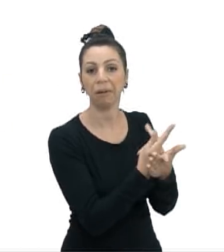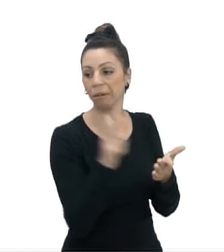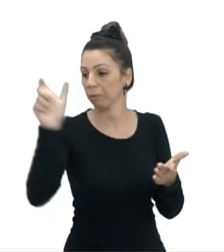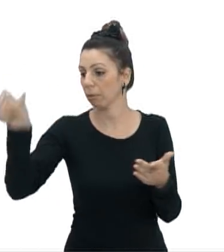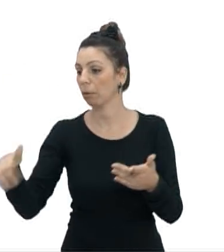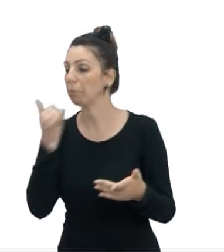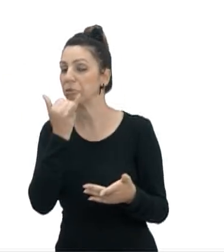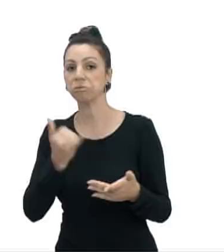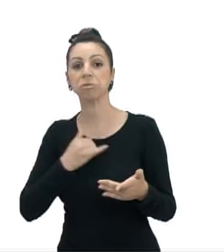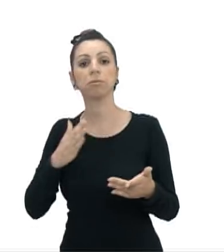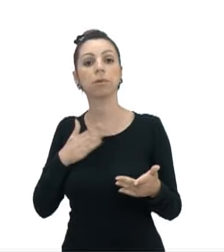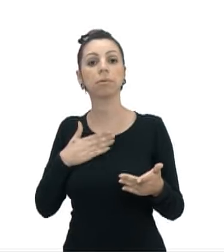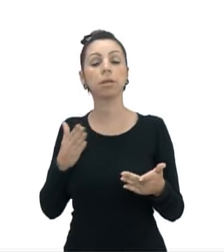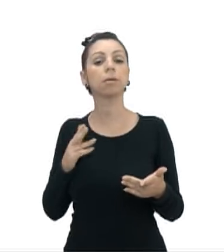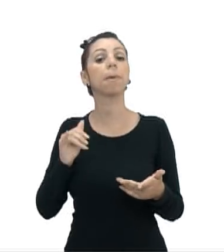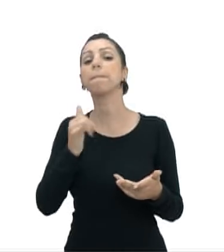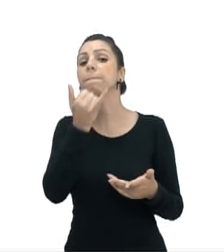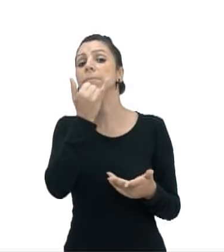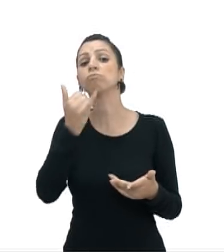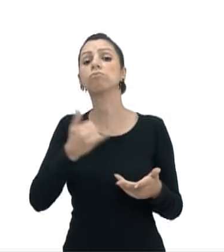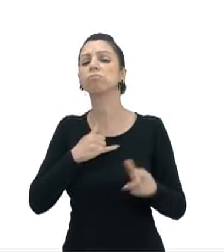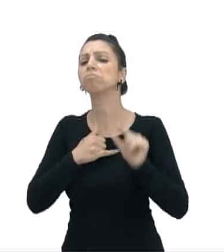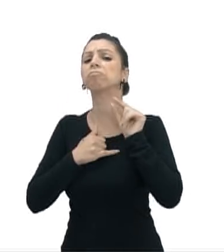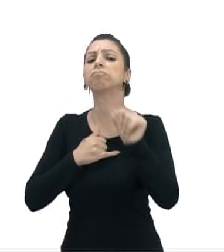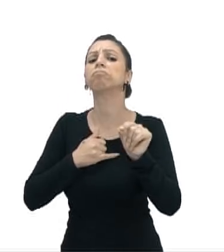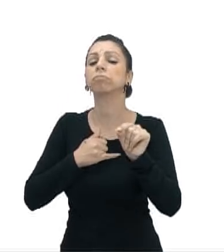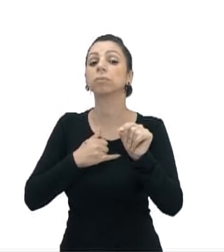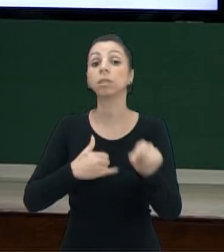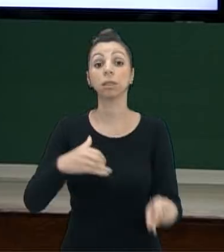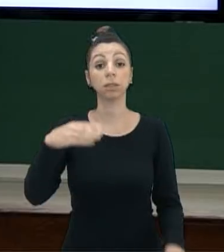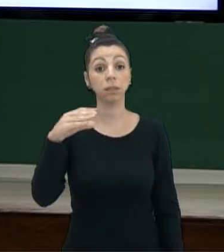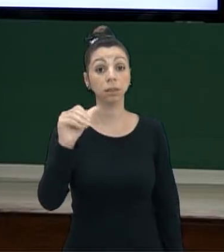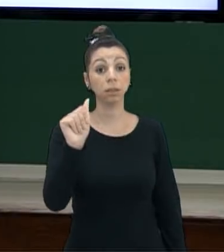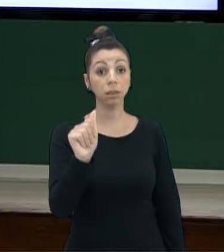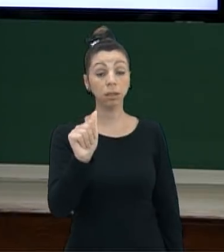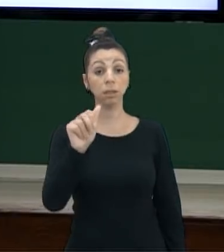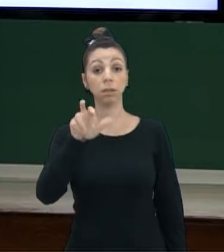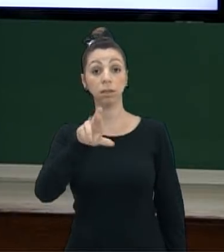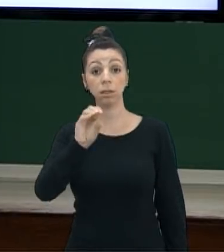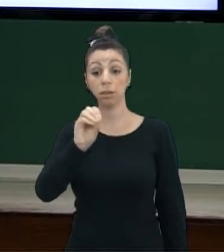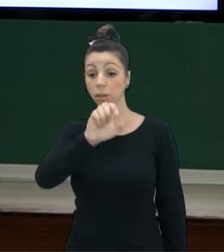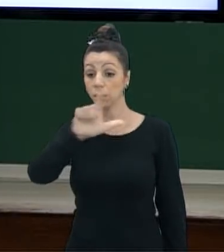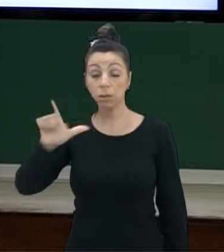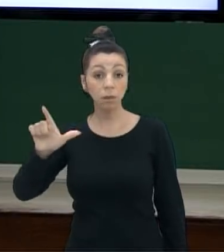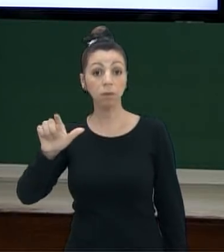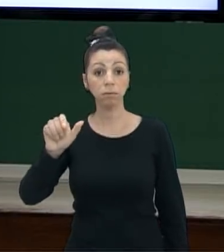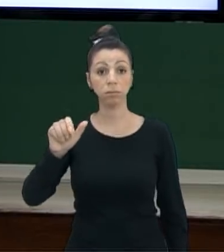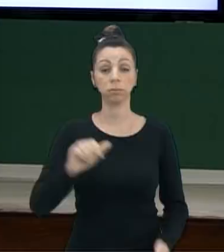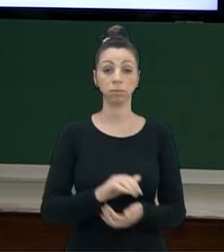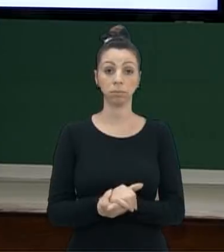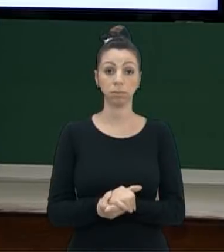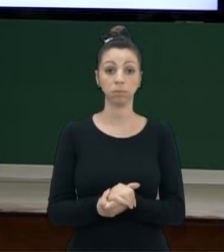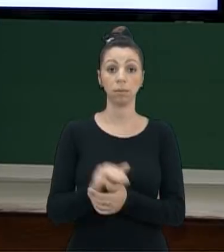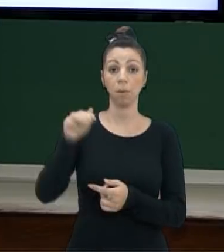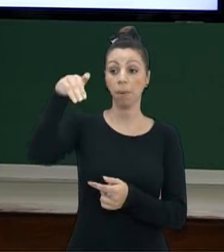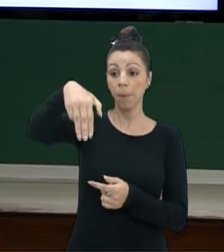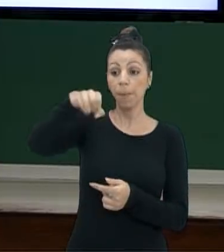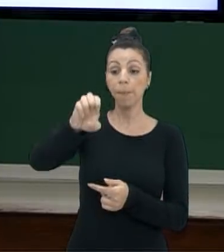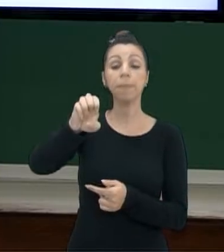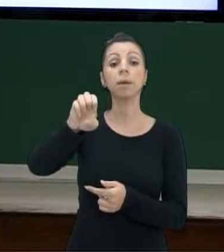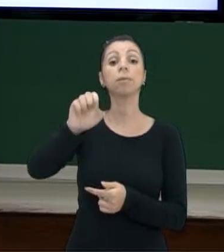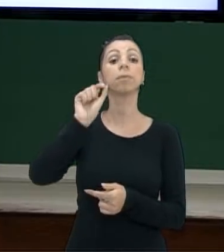desculpas. Pedir desculpas a quem? A Carol, não é ela que está falando? O me é usado para a